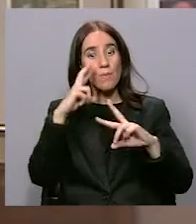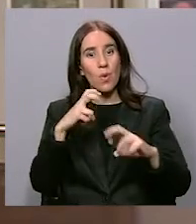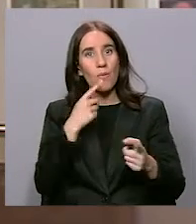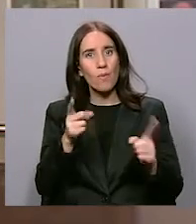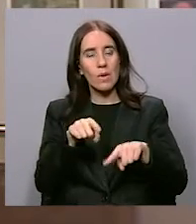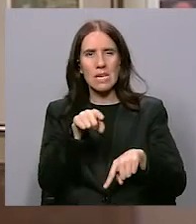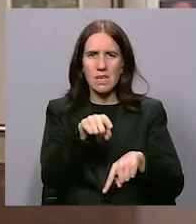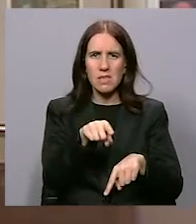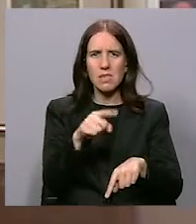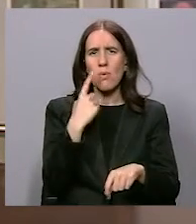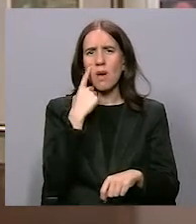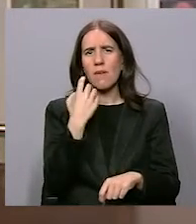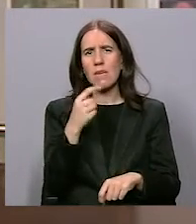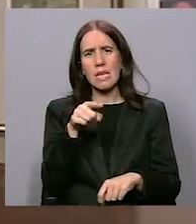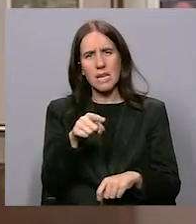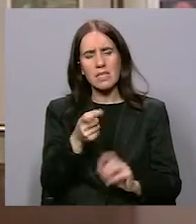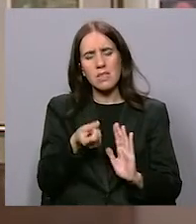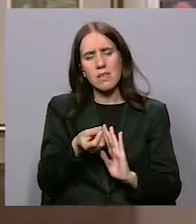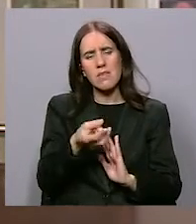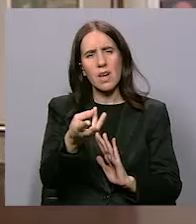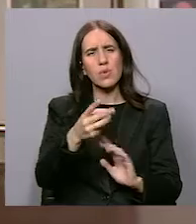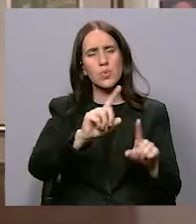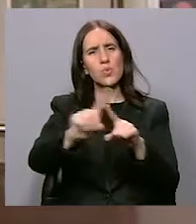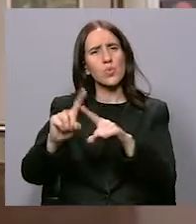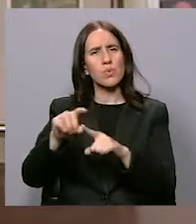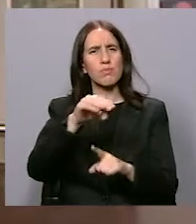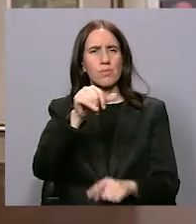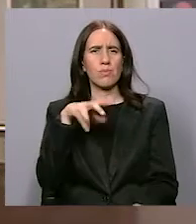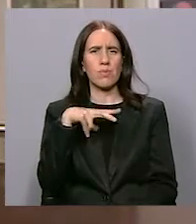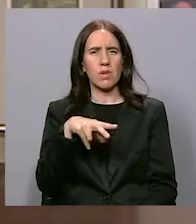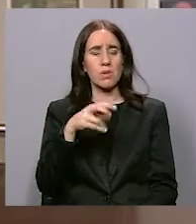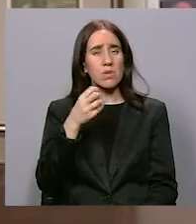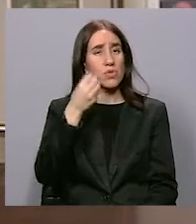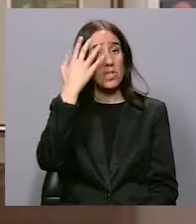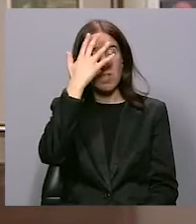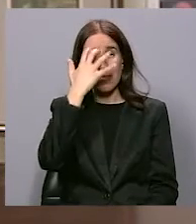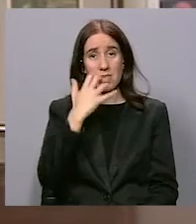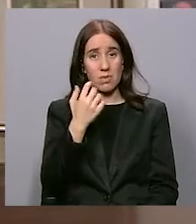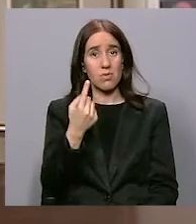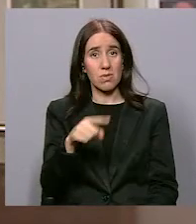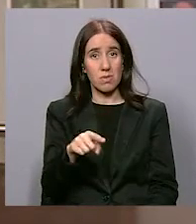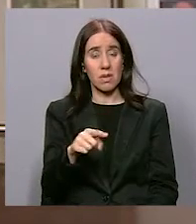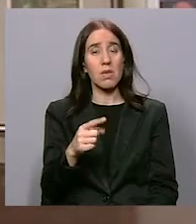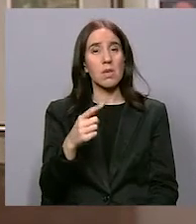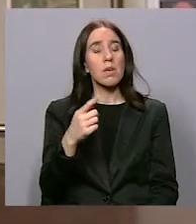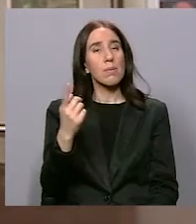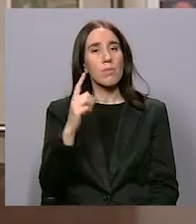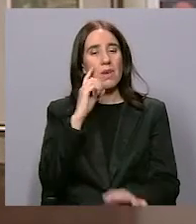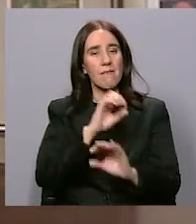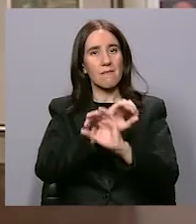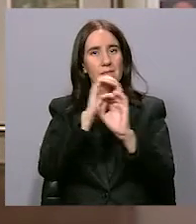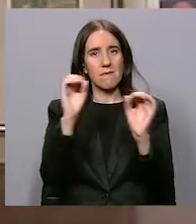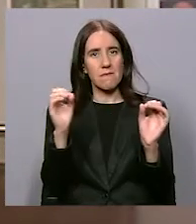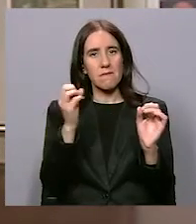de si ou talvez mesmo desses vários português esquecido porque distante